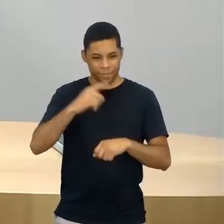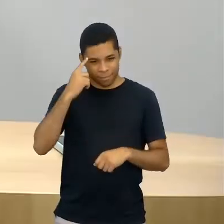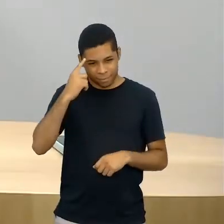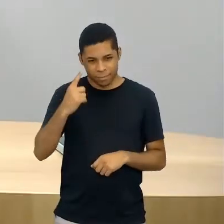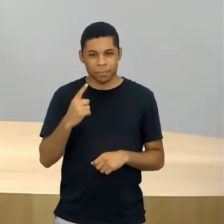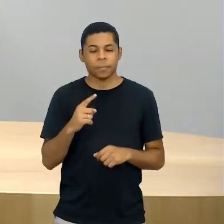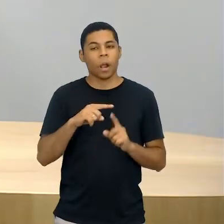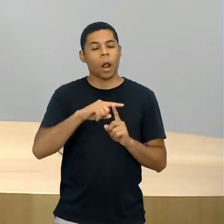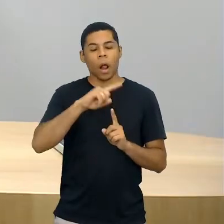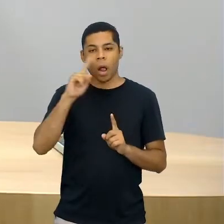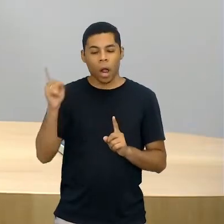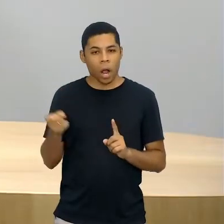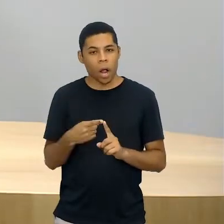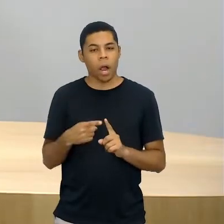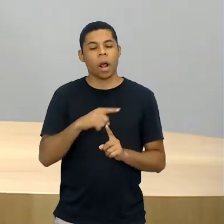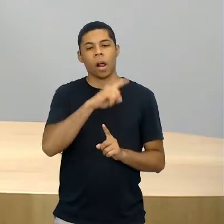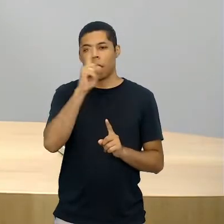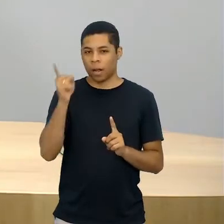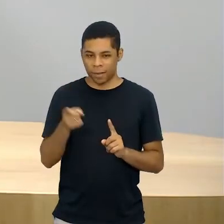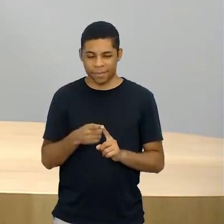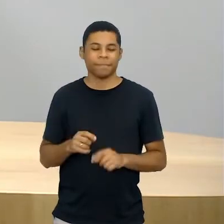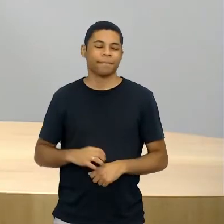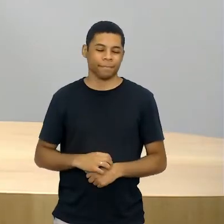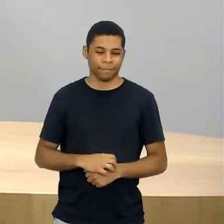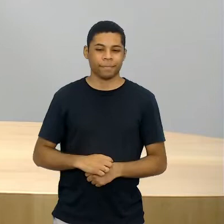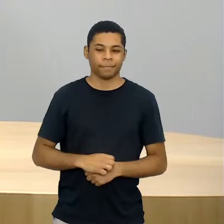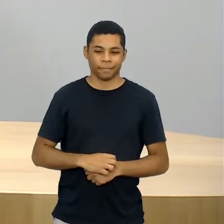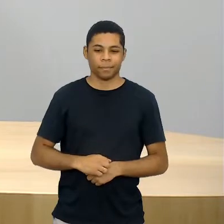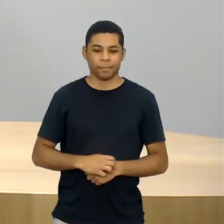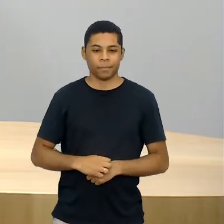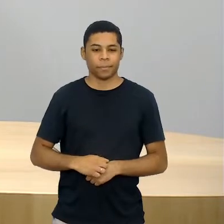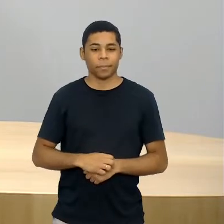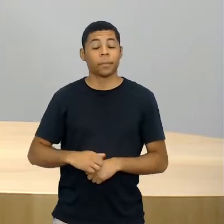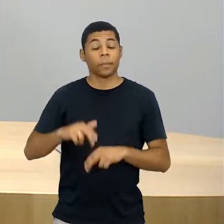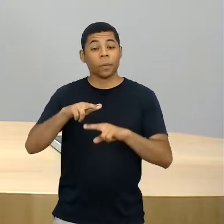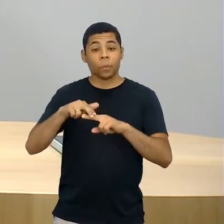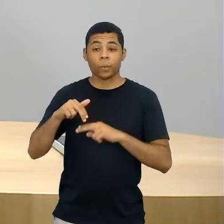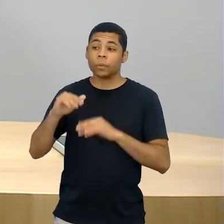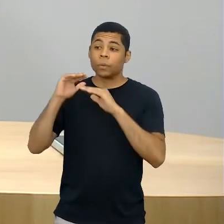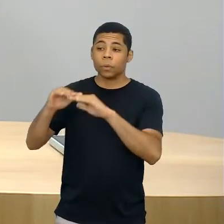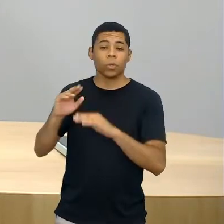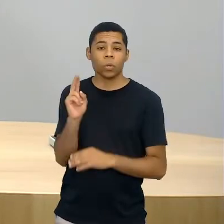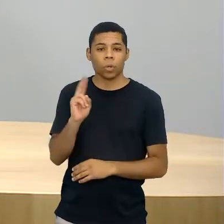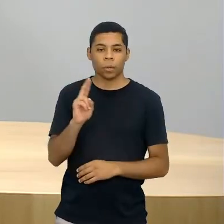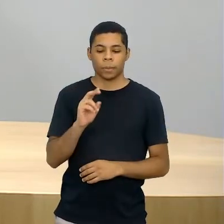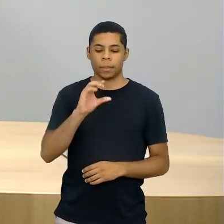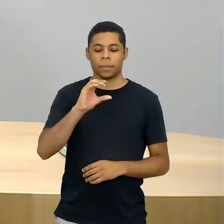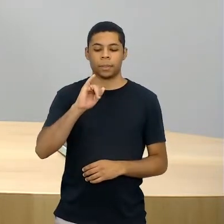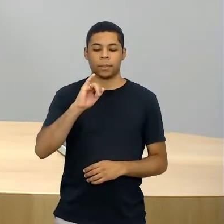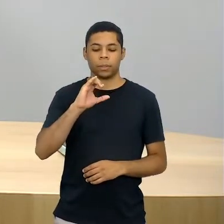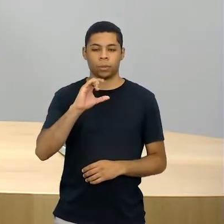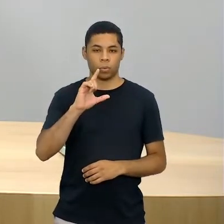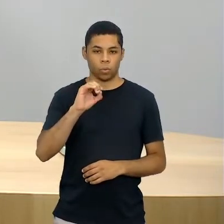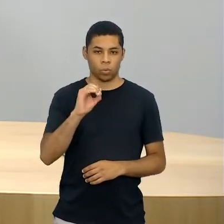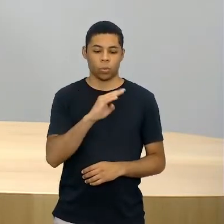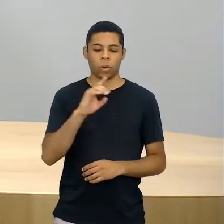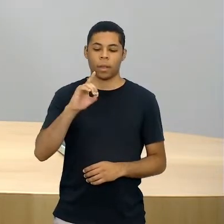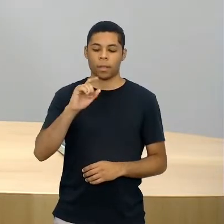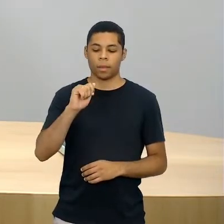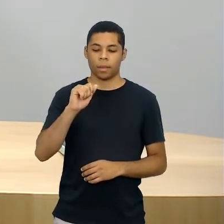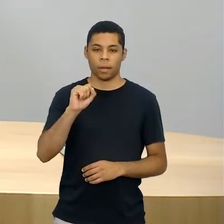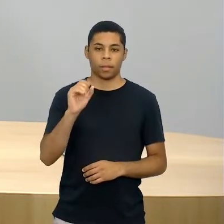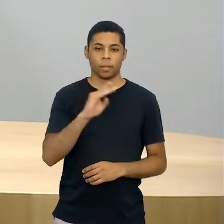aqui para mim, isso aí, galera. E aí, logicamente, por isso que nós chamamos de ciclo das rochas. Então é interessante quando o